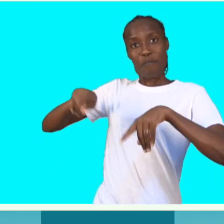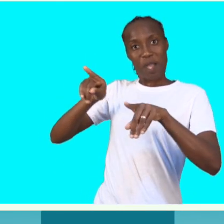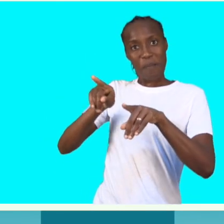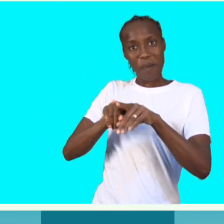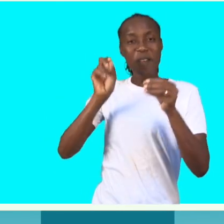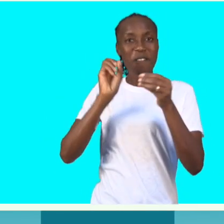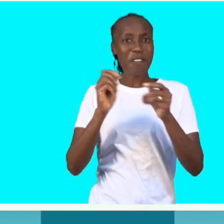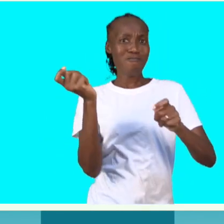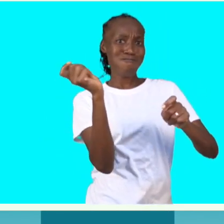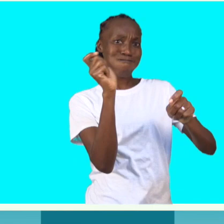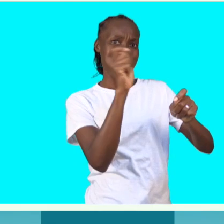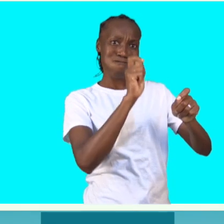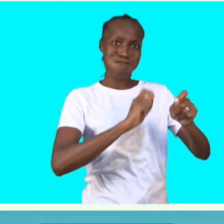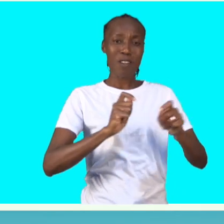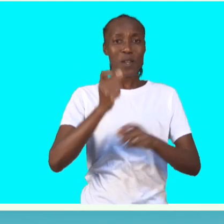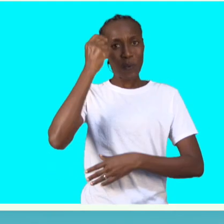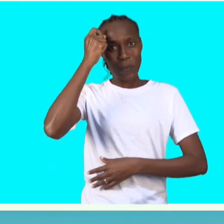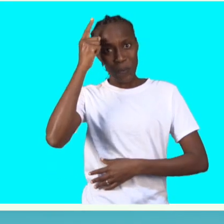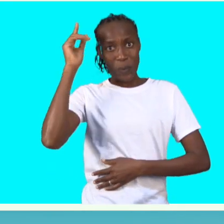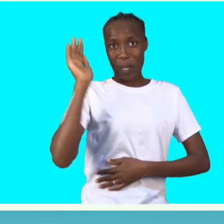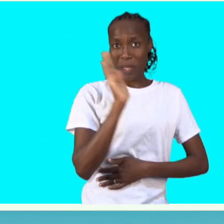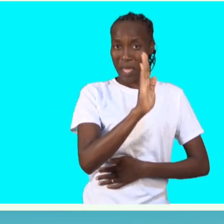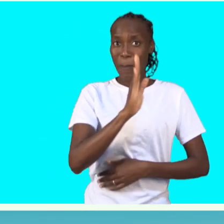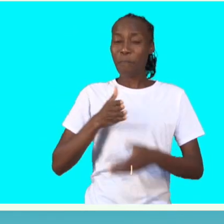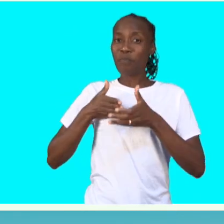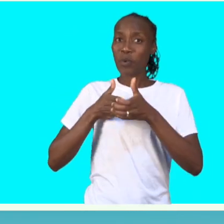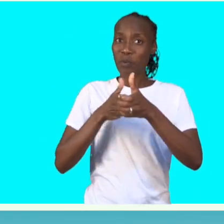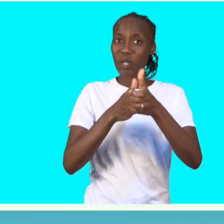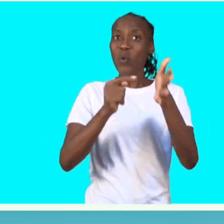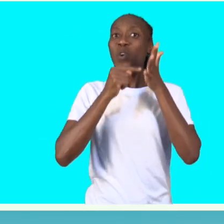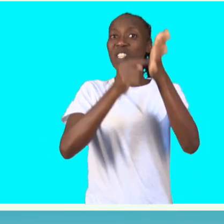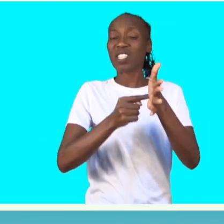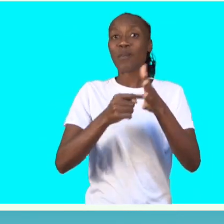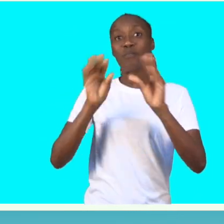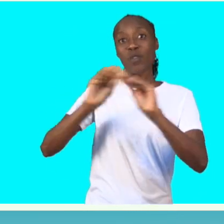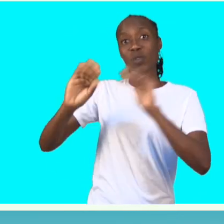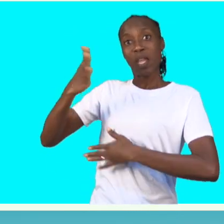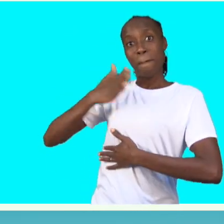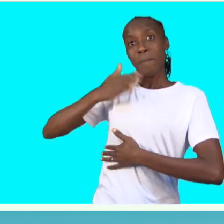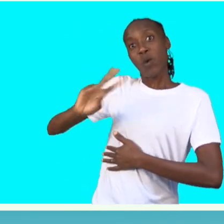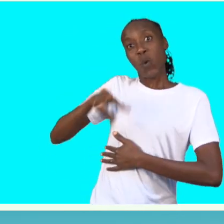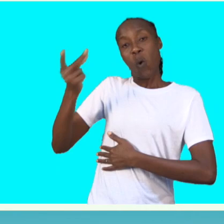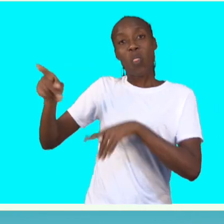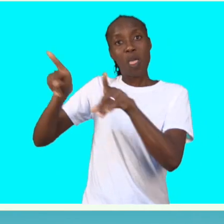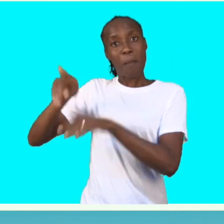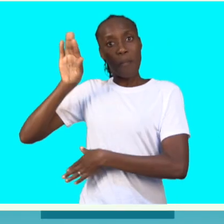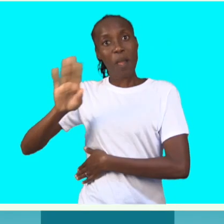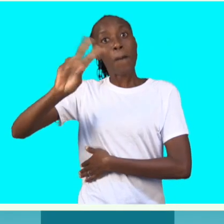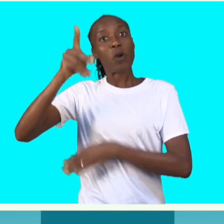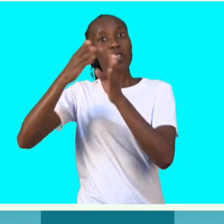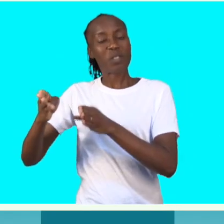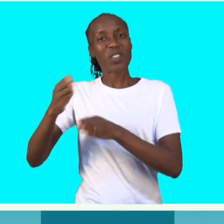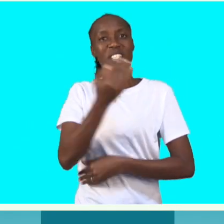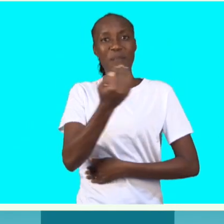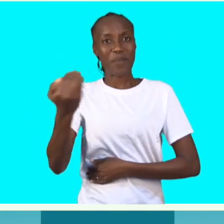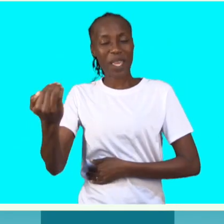também seguiu o exemplo do pai dele lá. Ensinou a mim e a ele, o irmão aqui. E aos